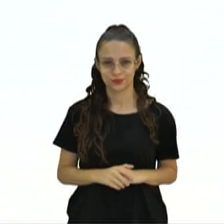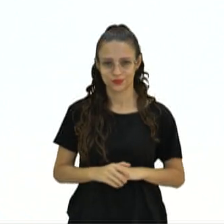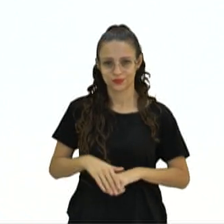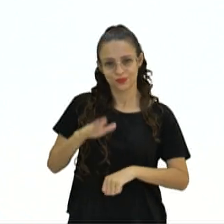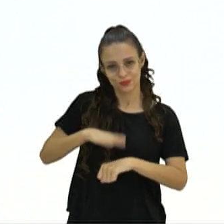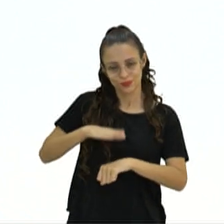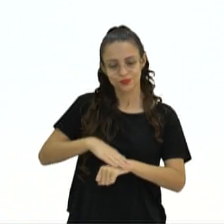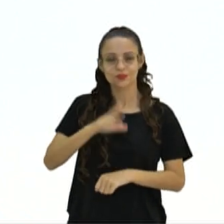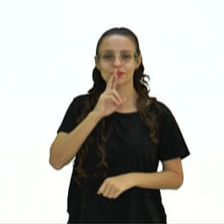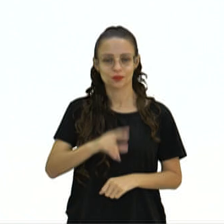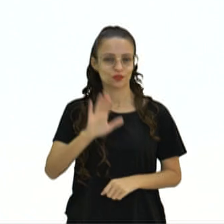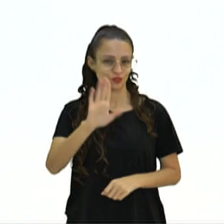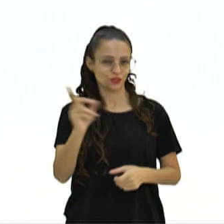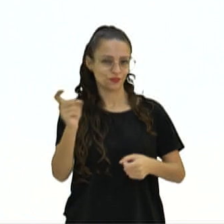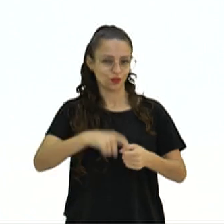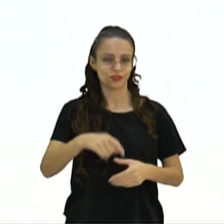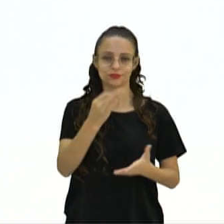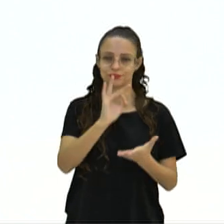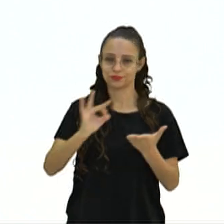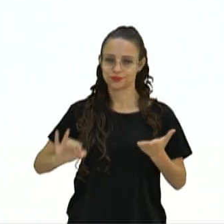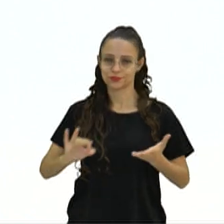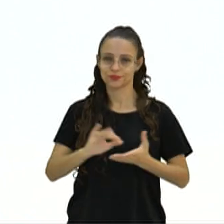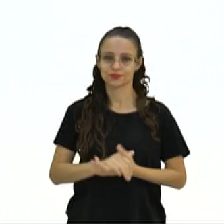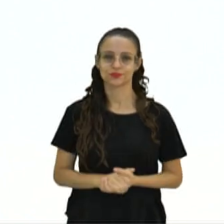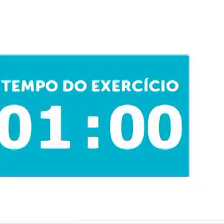essa atividade aí que já nós voltamos para corrigi-la.